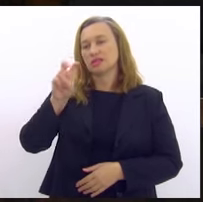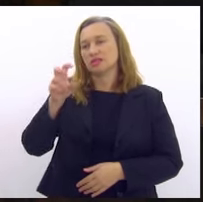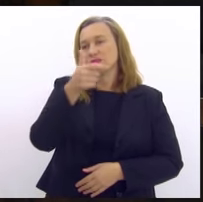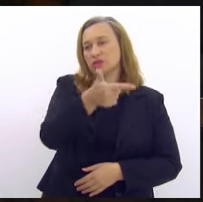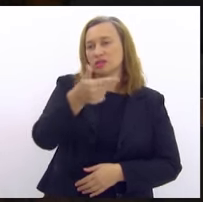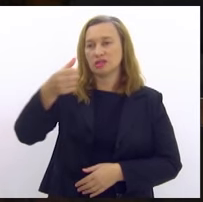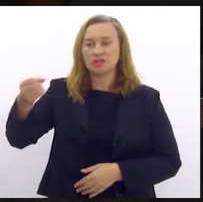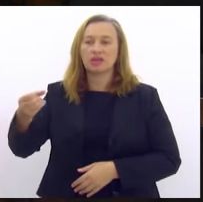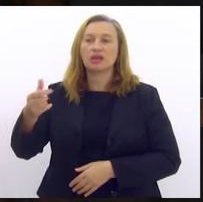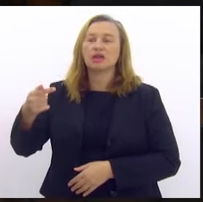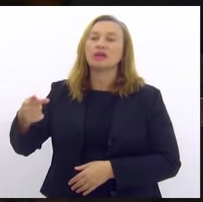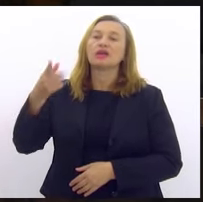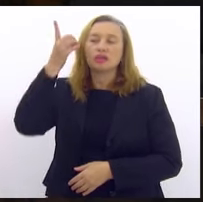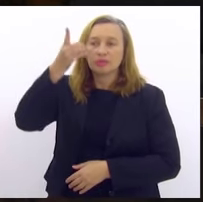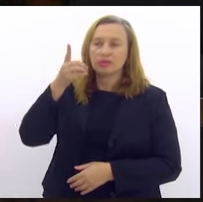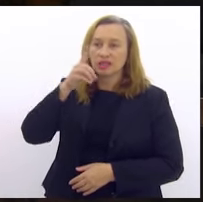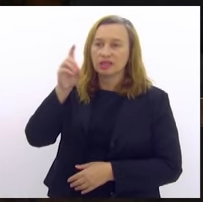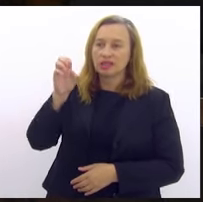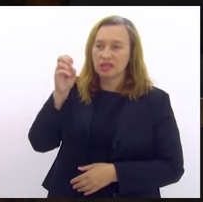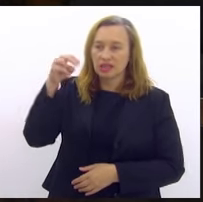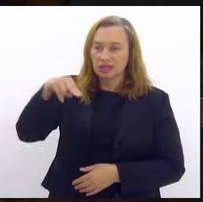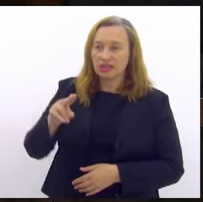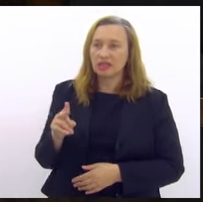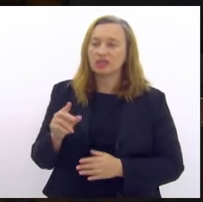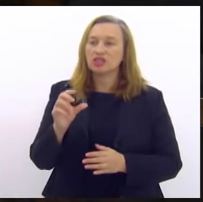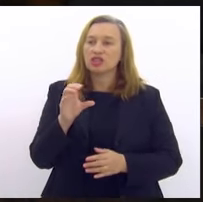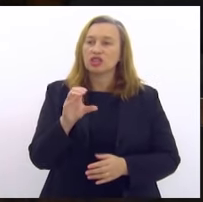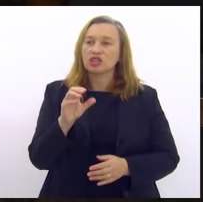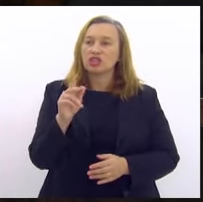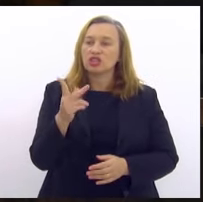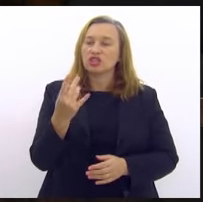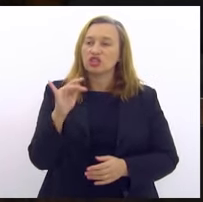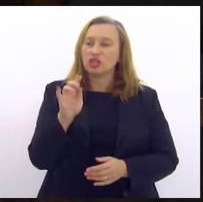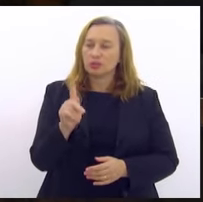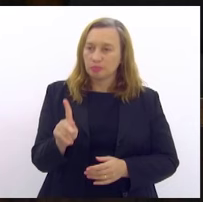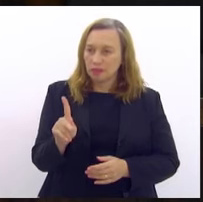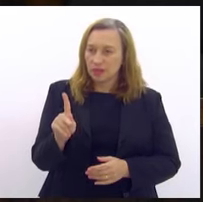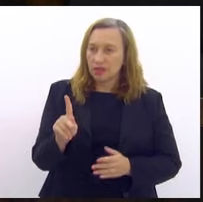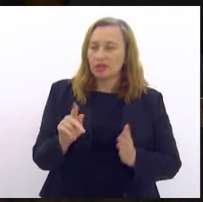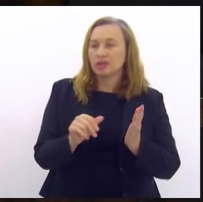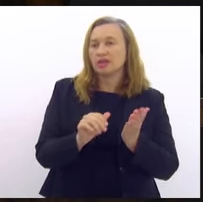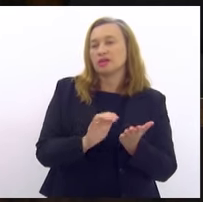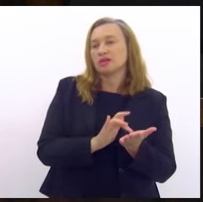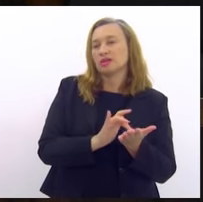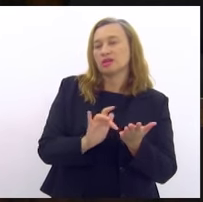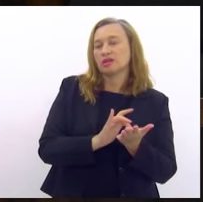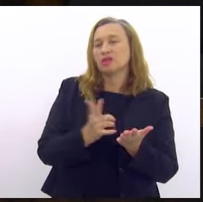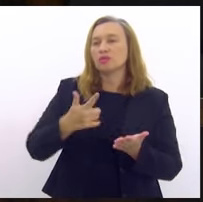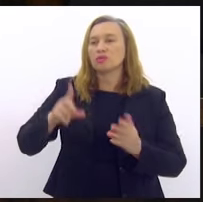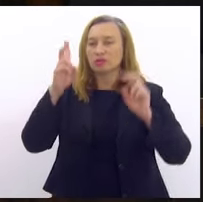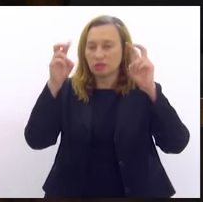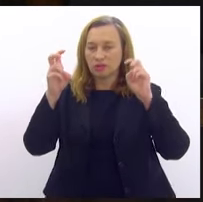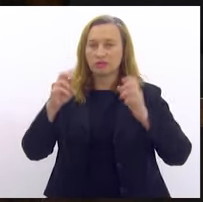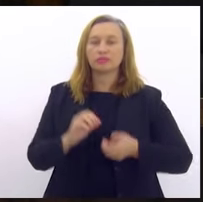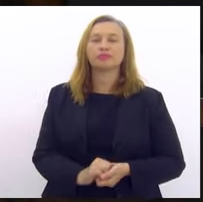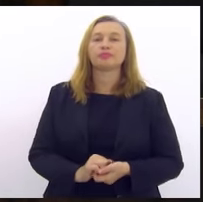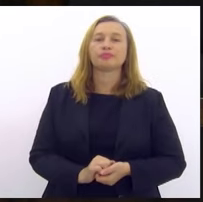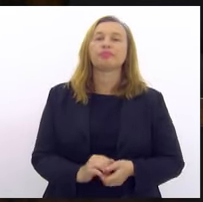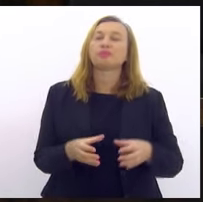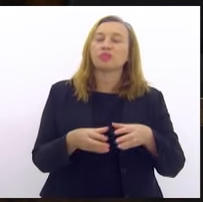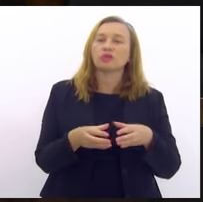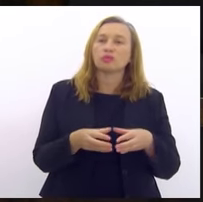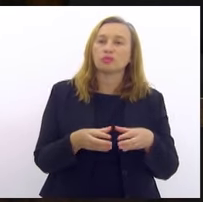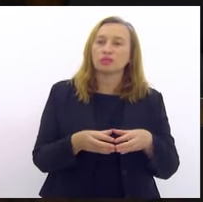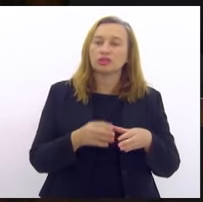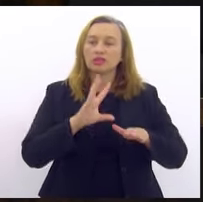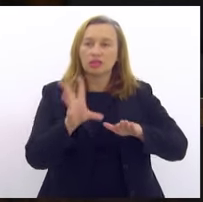que dispõe sobre a comercialização de chips de aparelhos celulares e dá outras providências. Pendendo de parecer da Comissão de